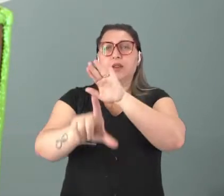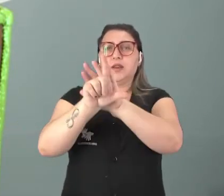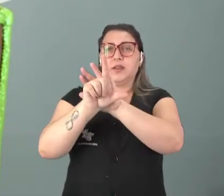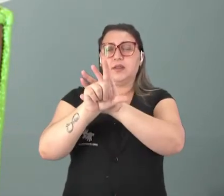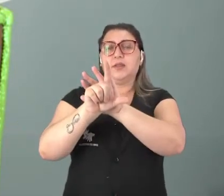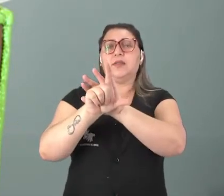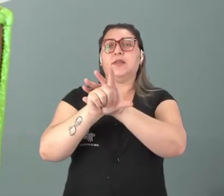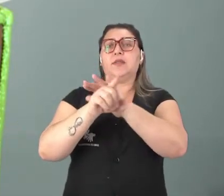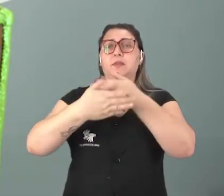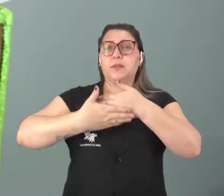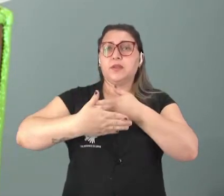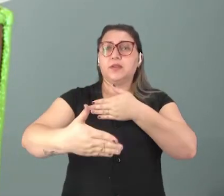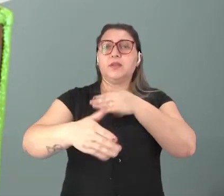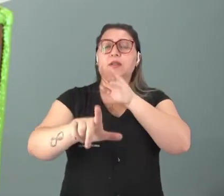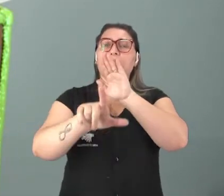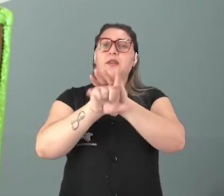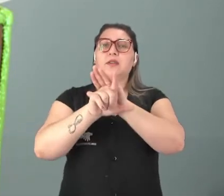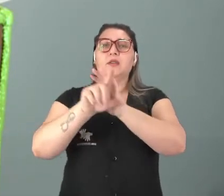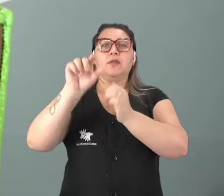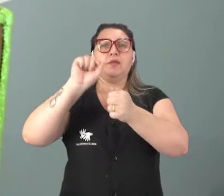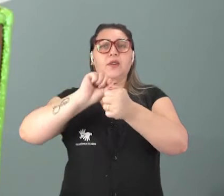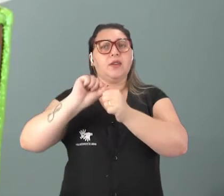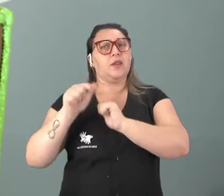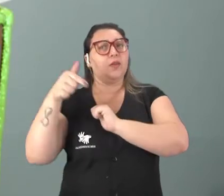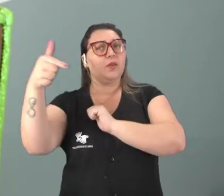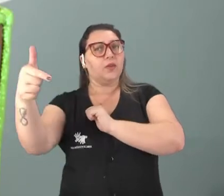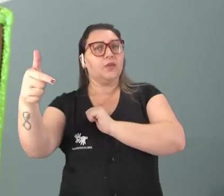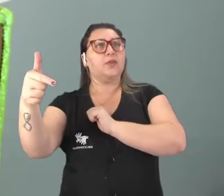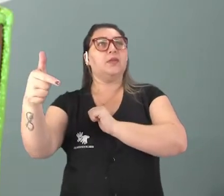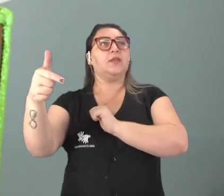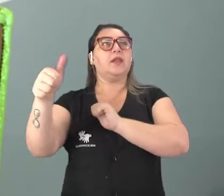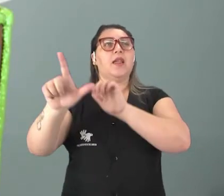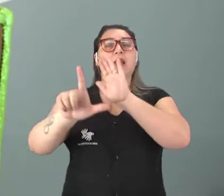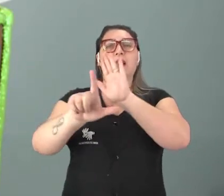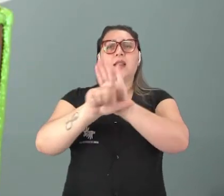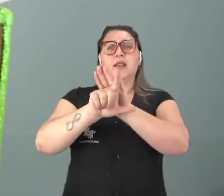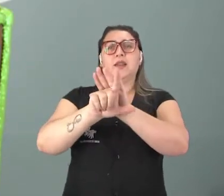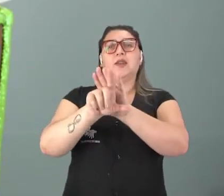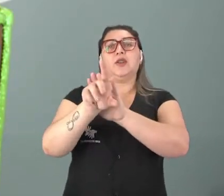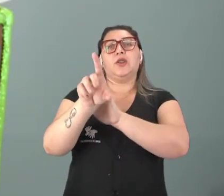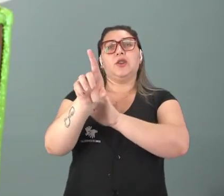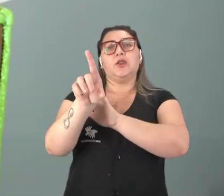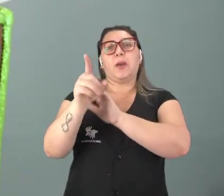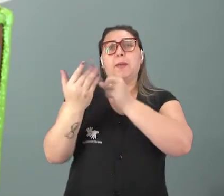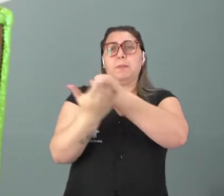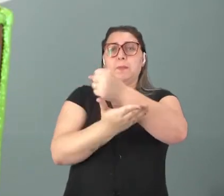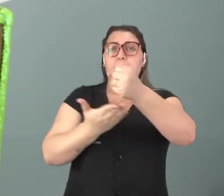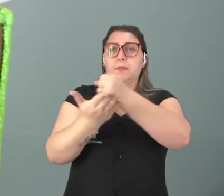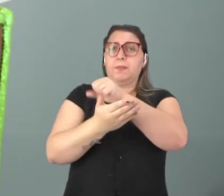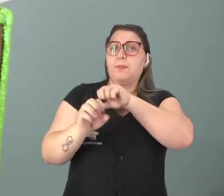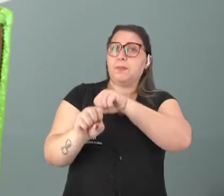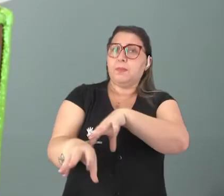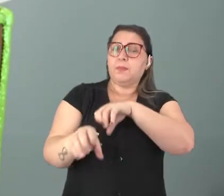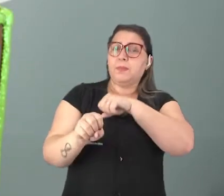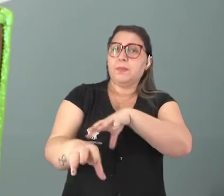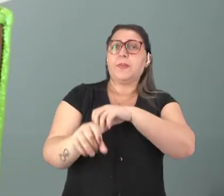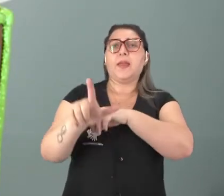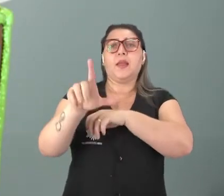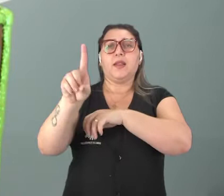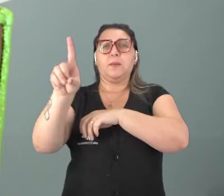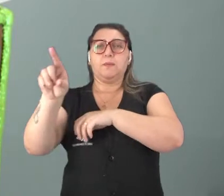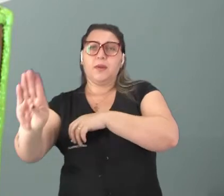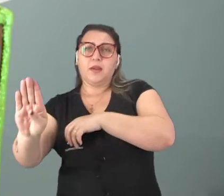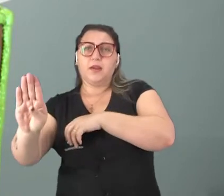lei. E a partir desta lei foram criadas, né, a Lei de Diretrizes e Bases da Educação, né, que é a